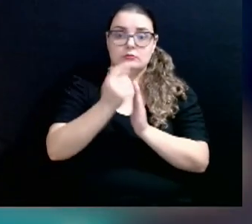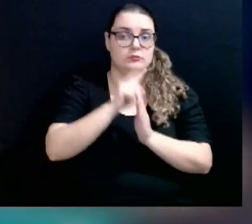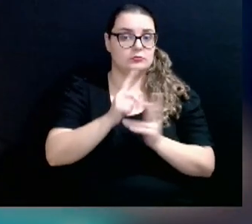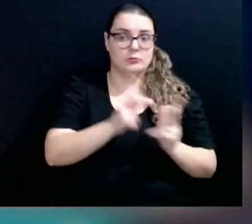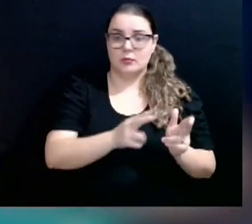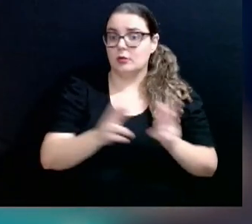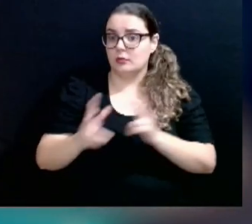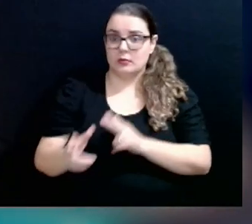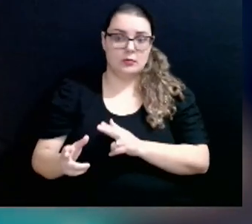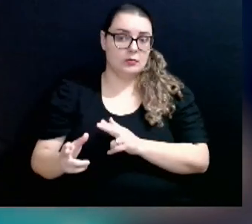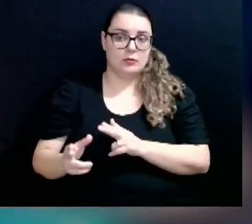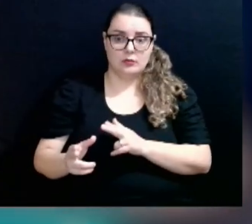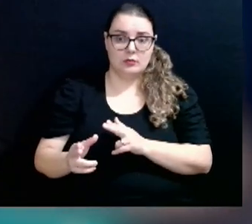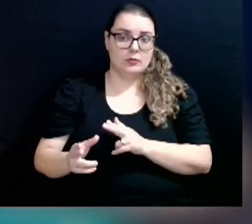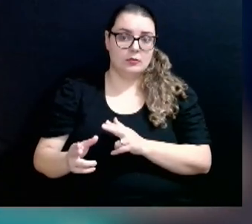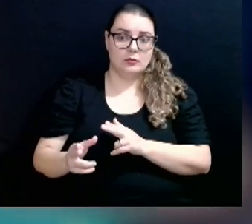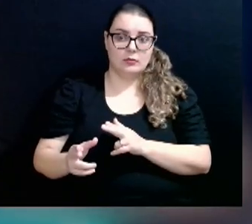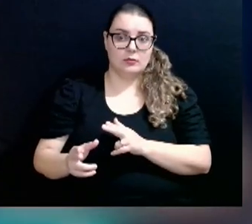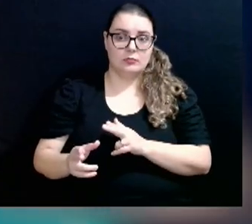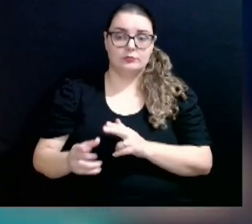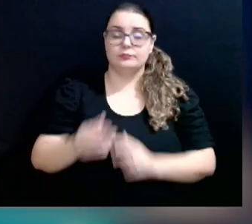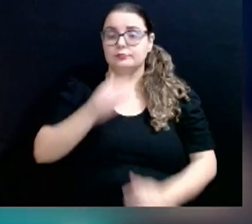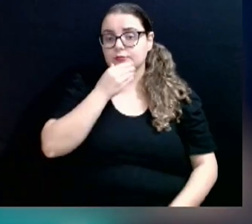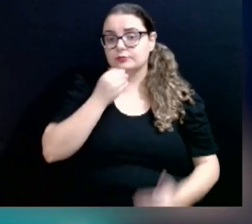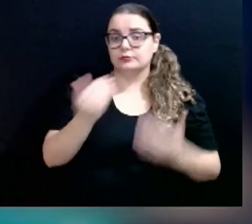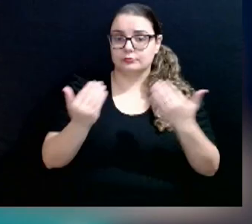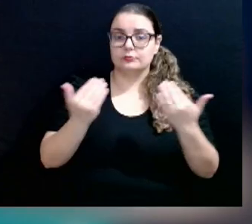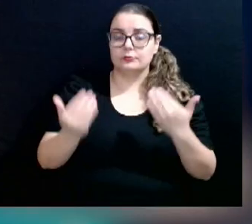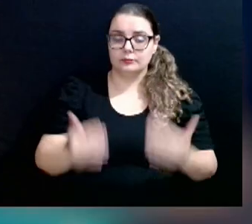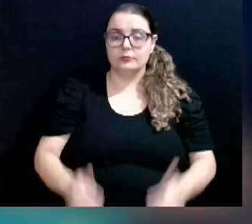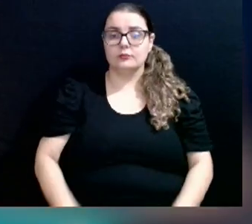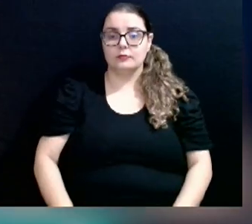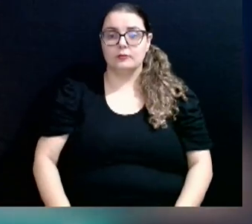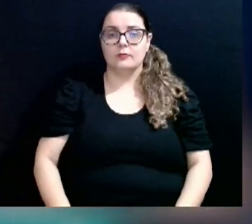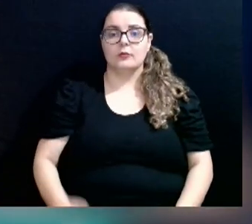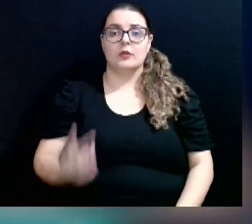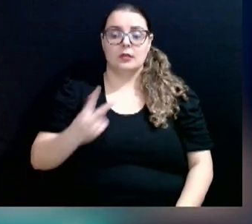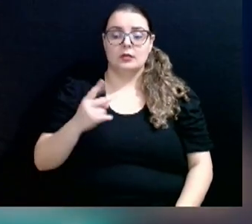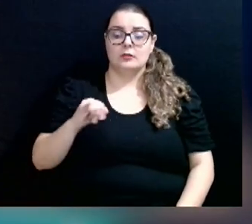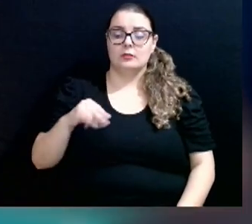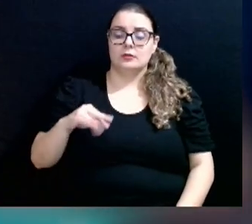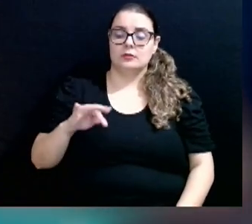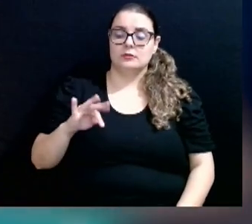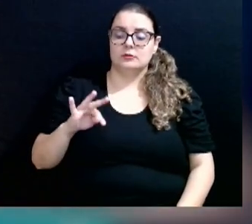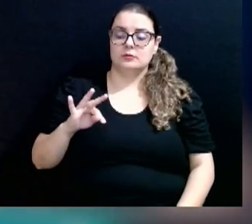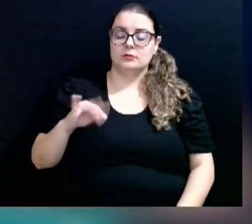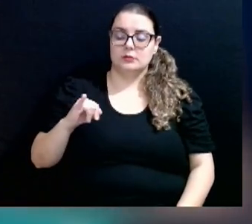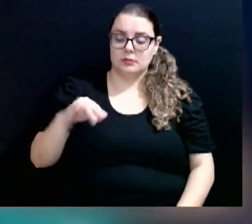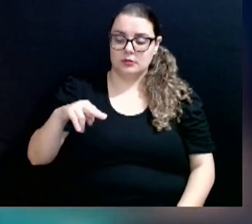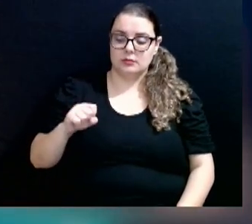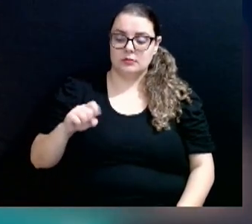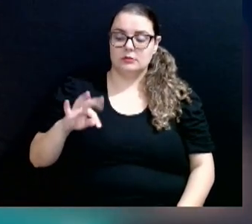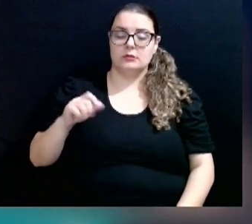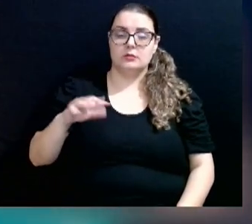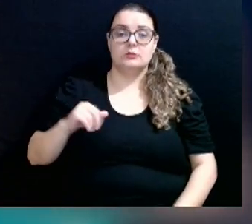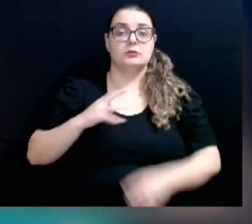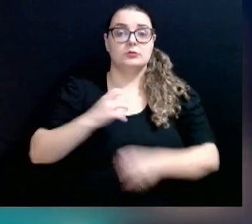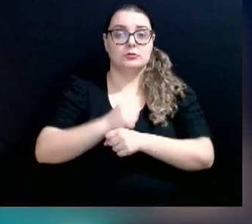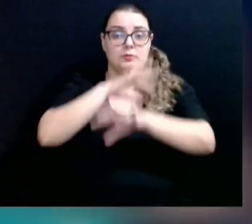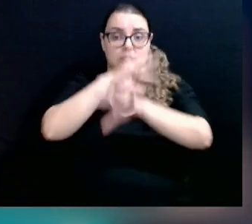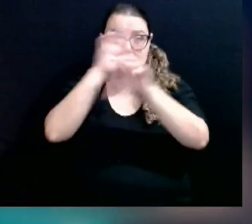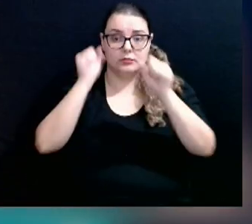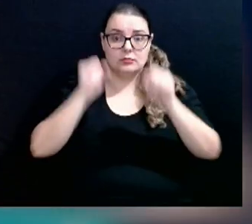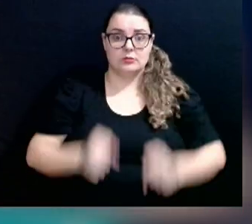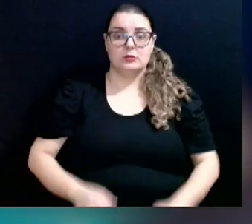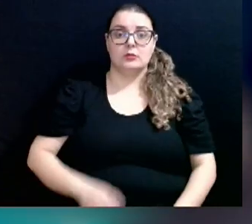número que dos homens, né? Hoje, na segunda instância, de todos os tribunais, né, são